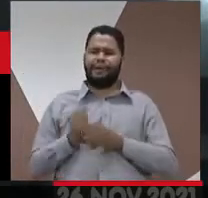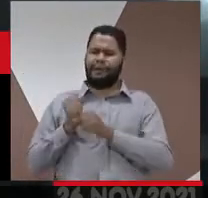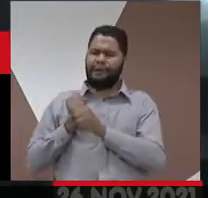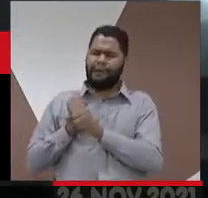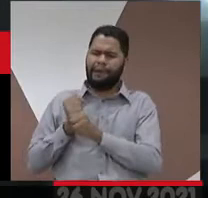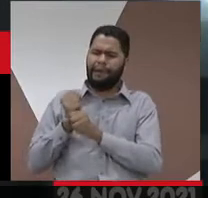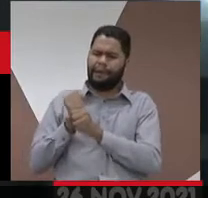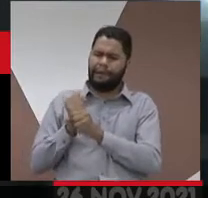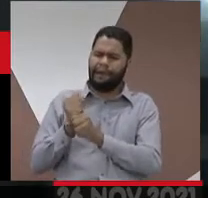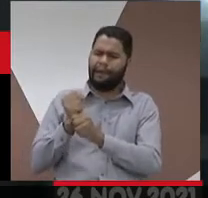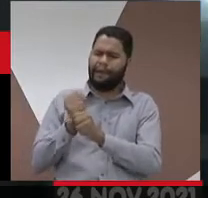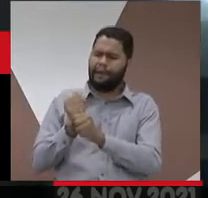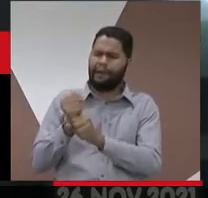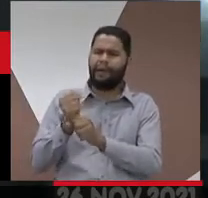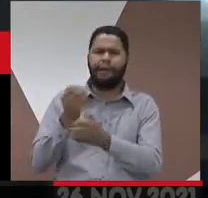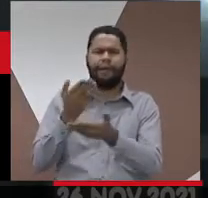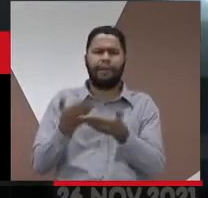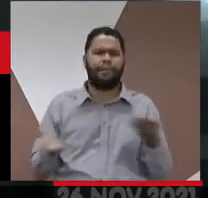anos